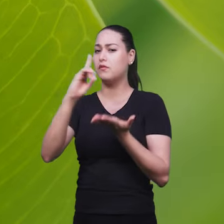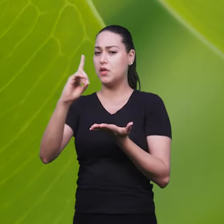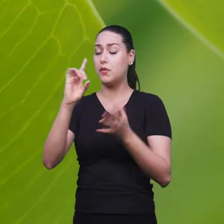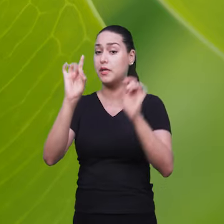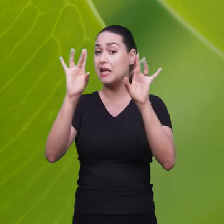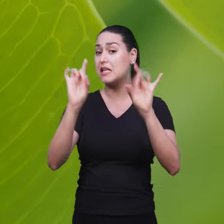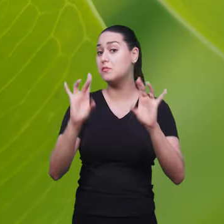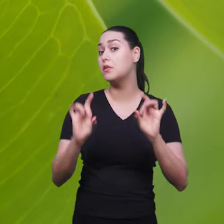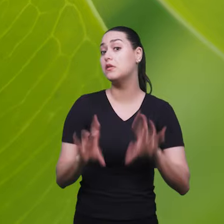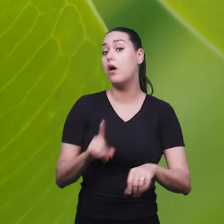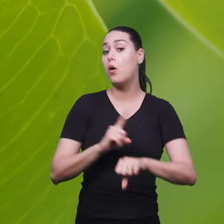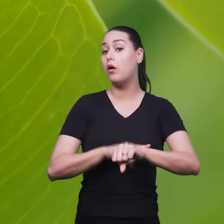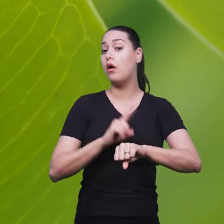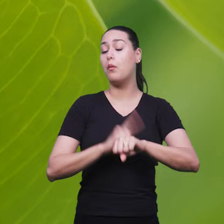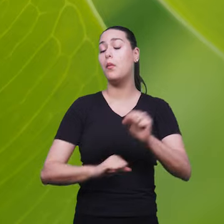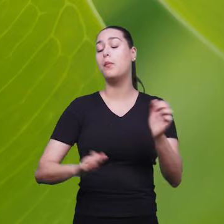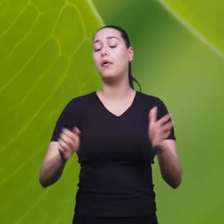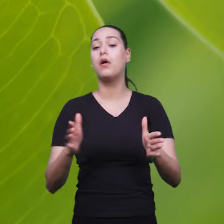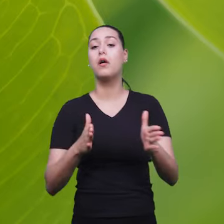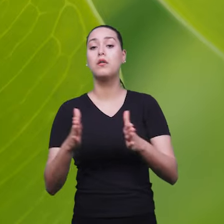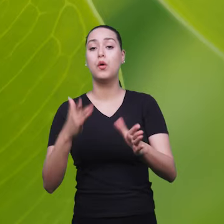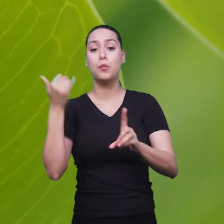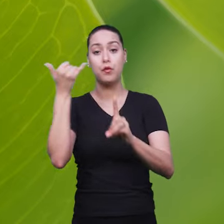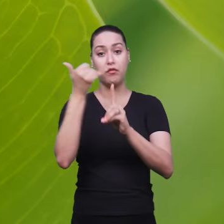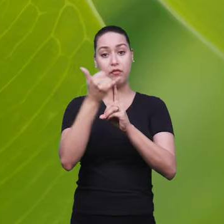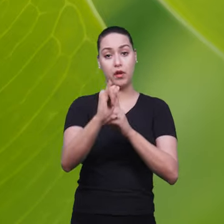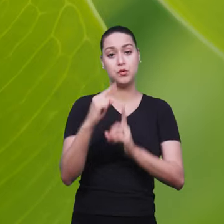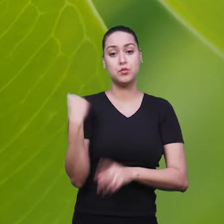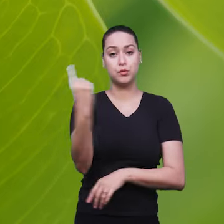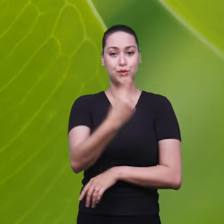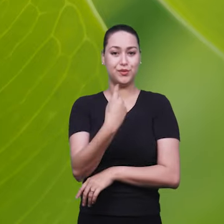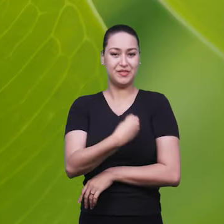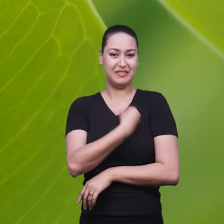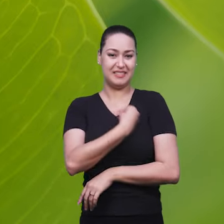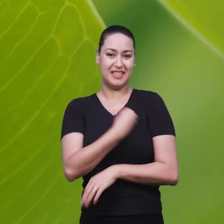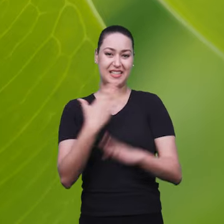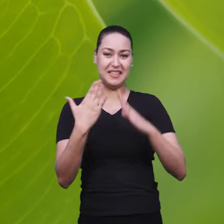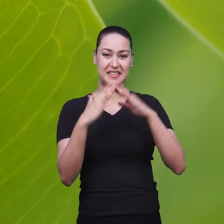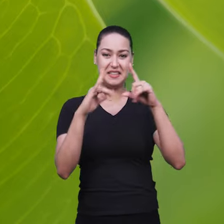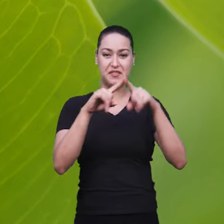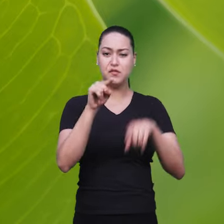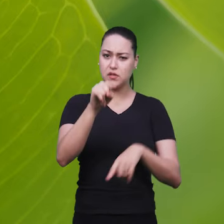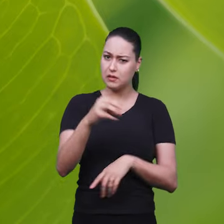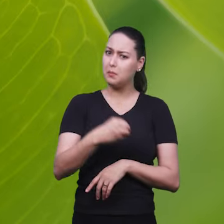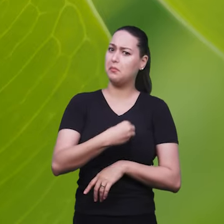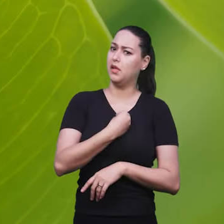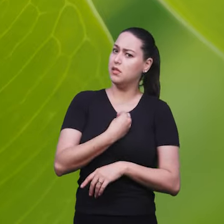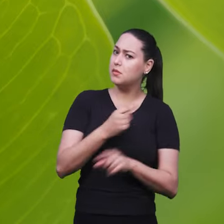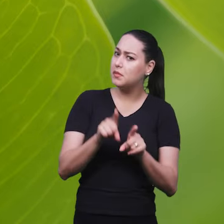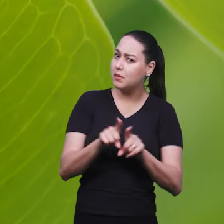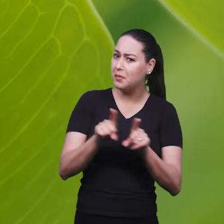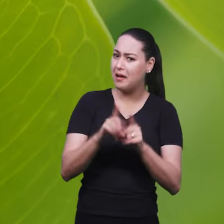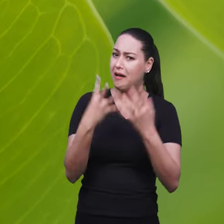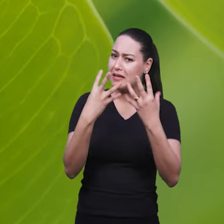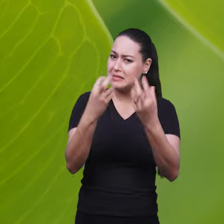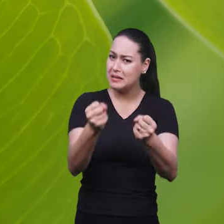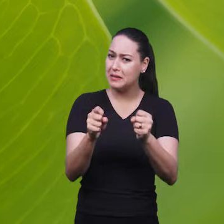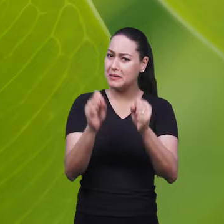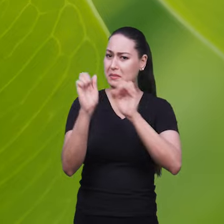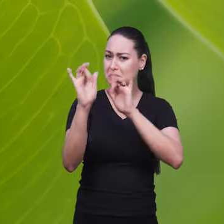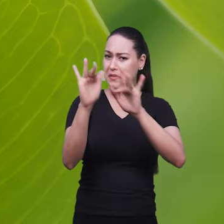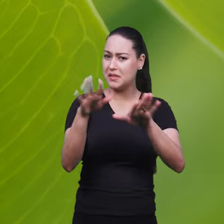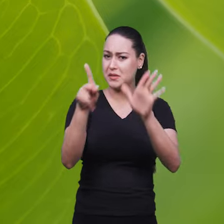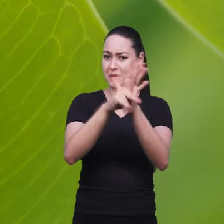especial a respeito do momento profético que estamos vivendo como igreja. Seja também participante desse momento, receba também a bênção do